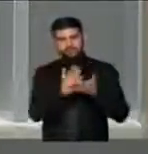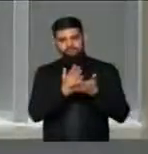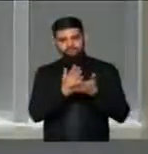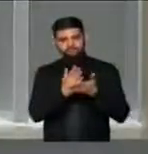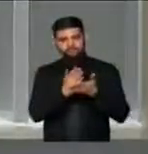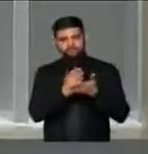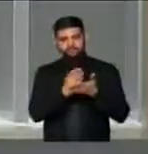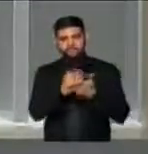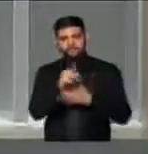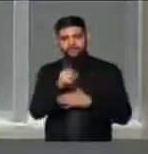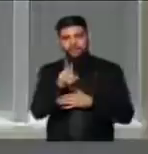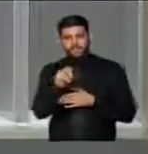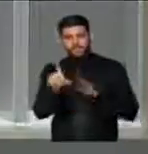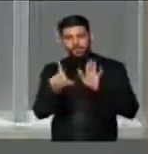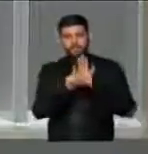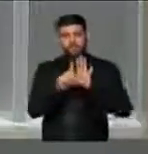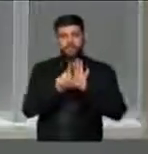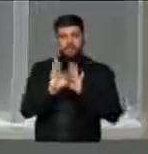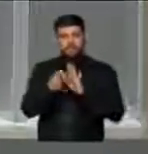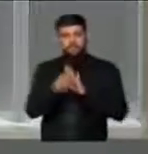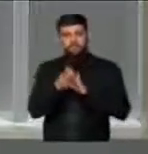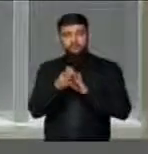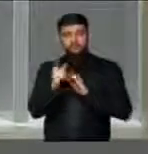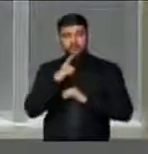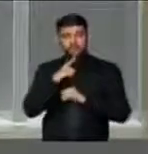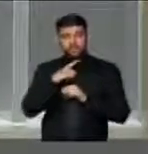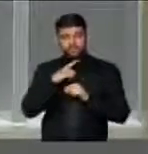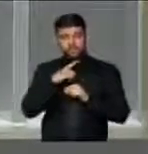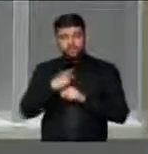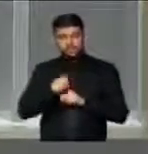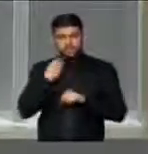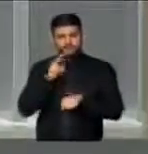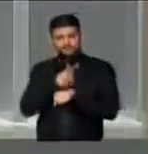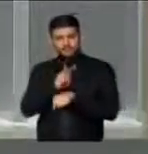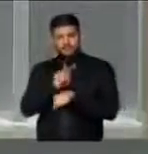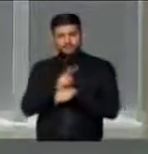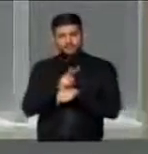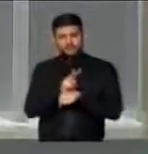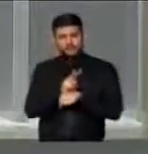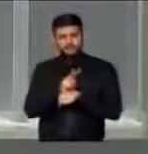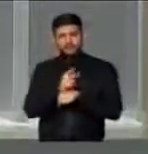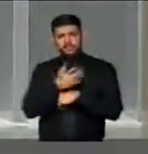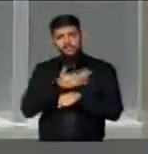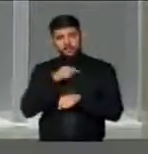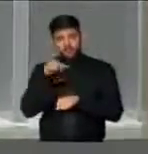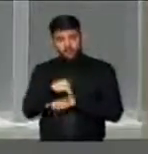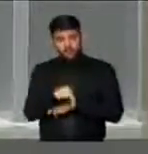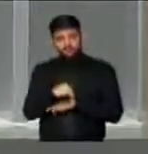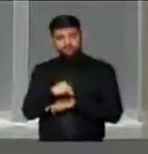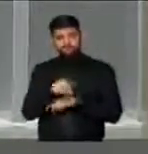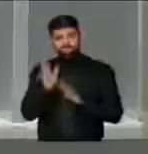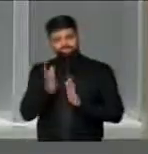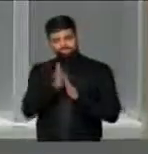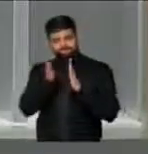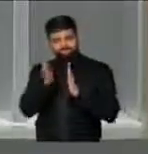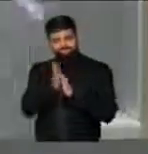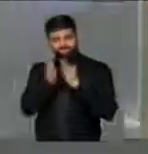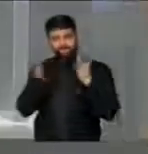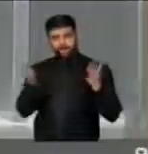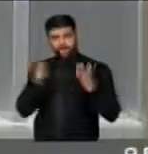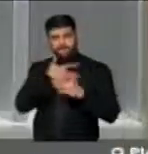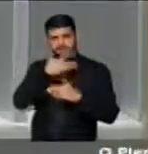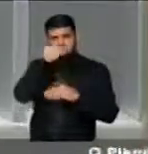de portarias ou legislação, tem que ser fiscalizadas, e eu aqui louvo